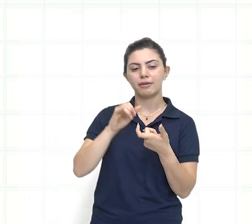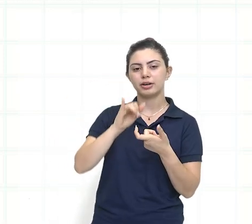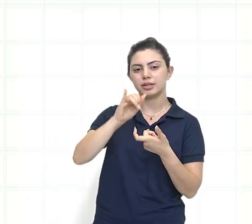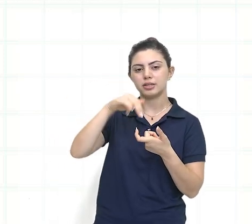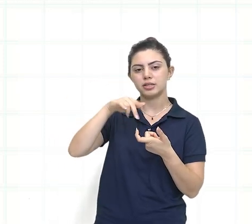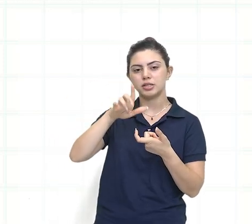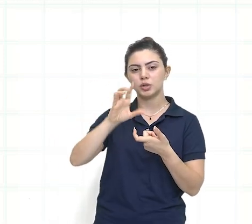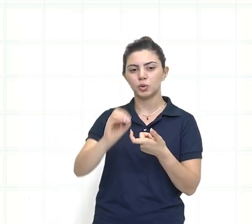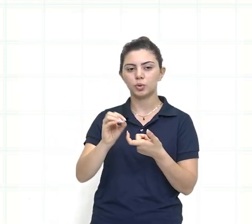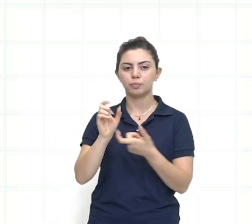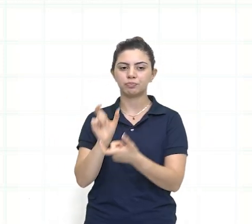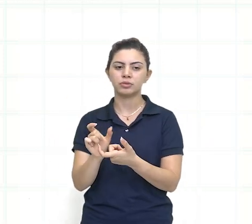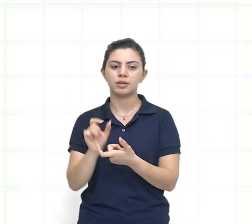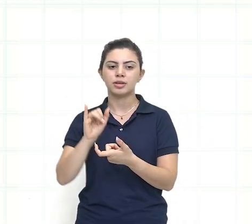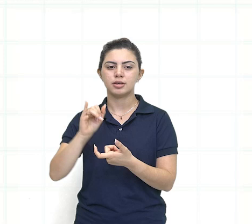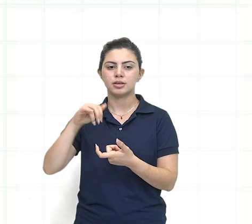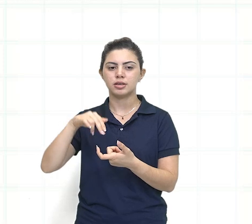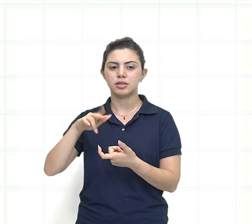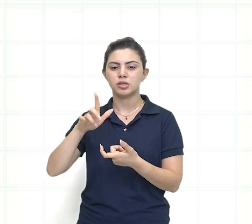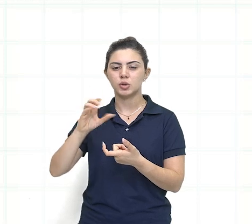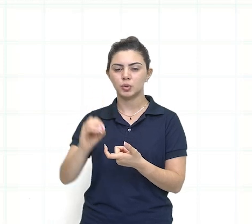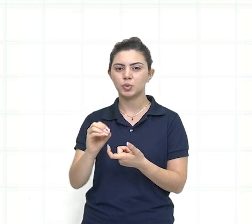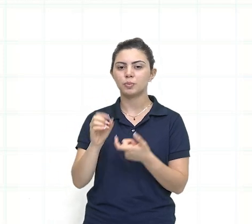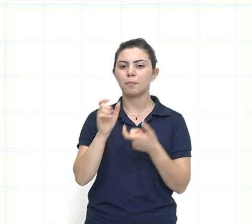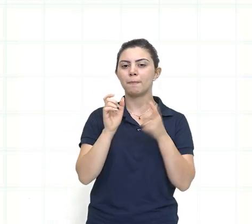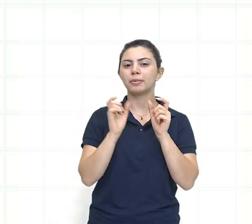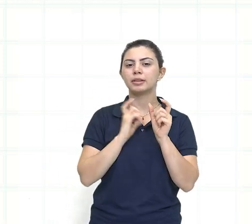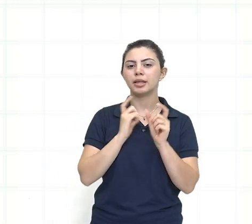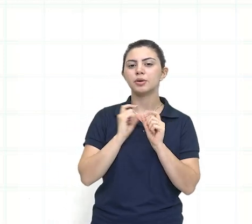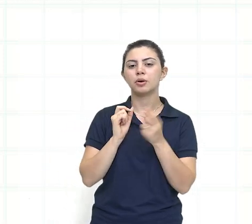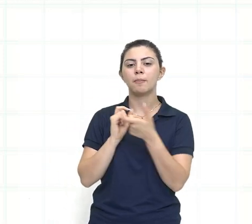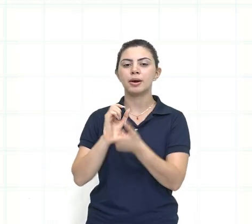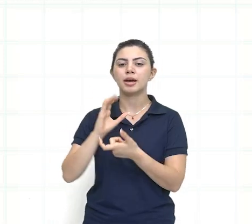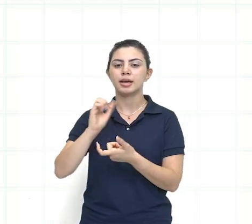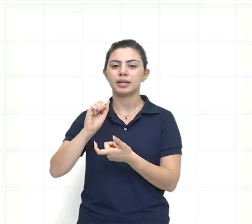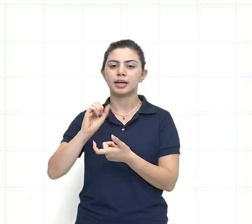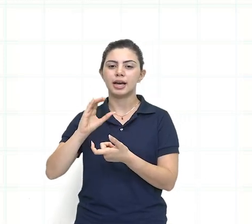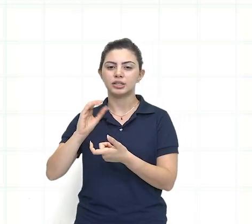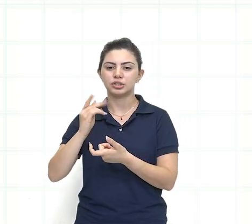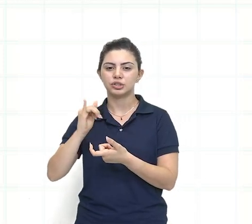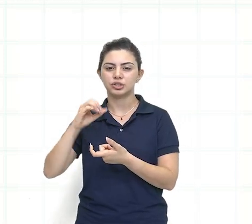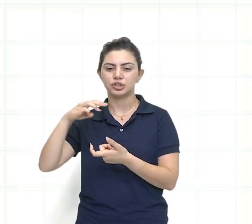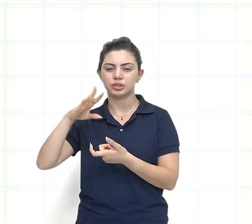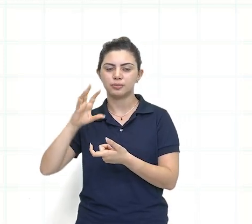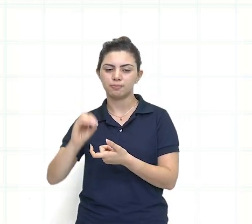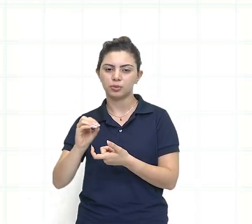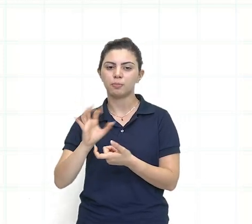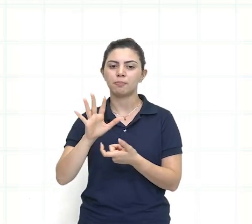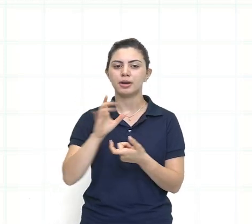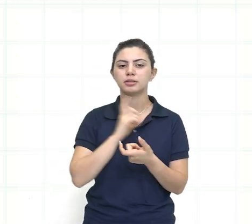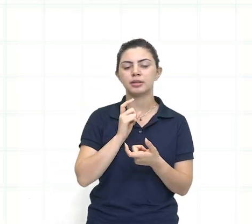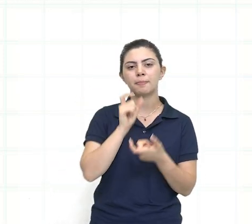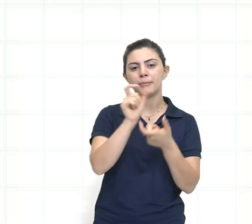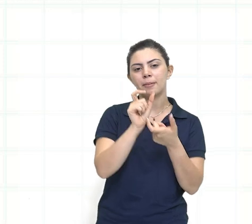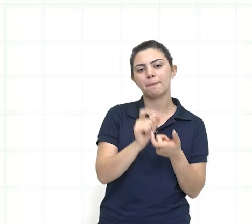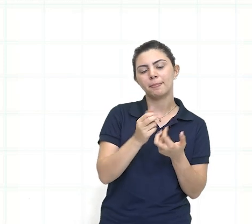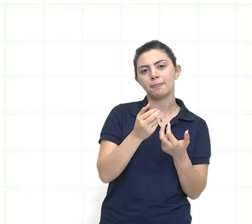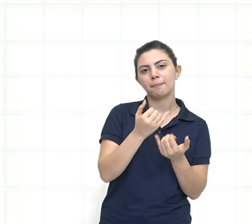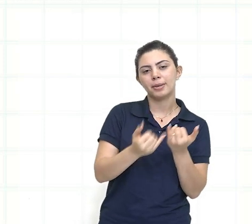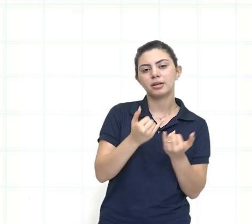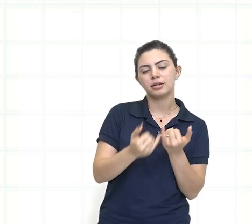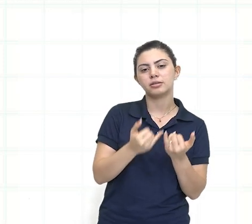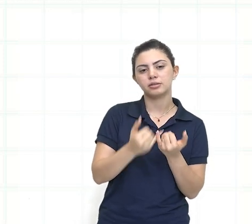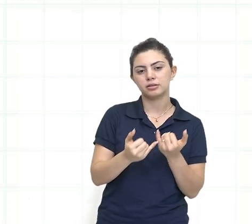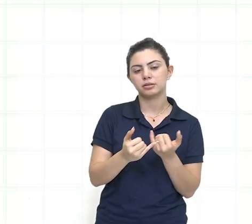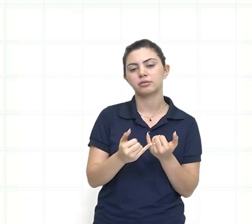é o imbo, né? Então, a gente percebe que há uma diferença. Então, nós não vamos ter rimas perfeitas aí. Anãozinho de jardim,